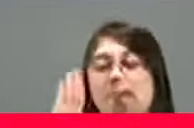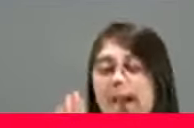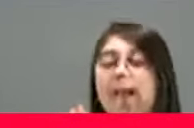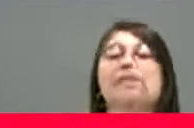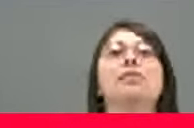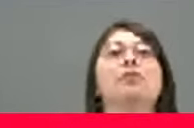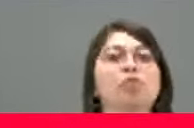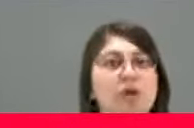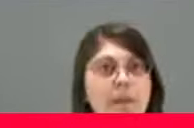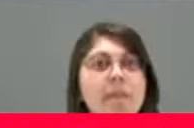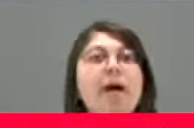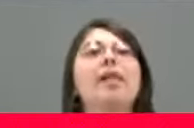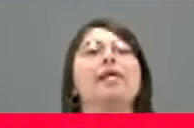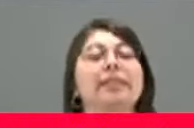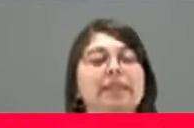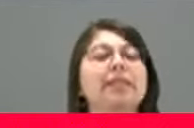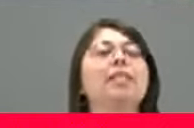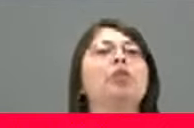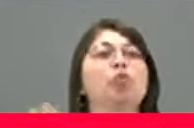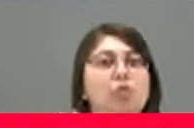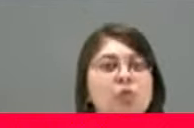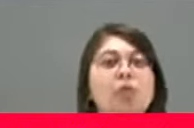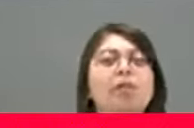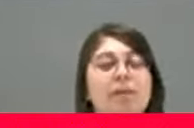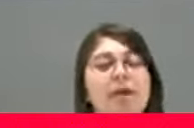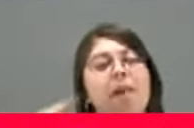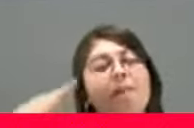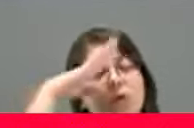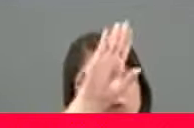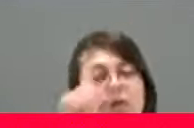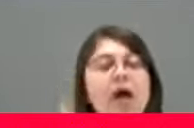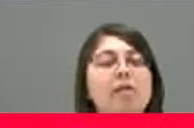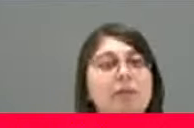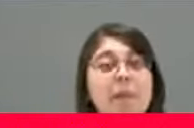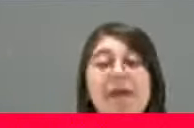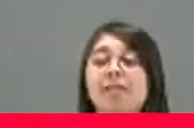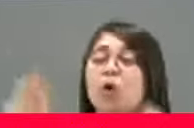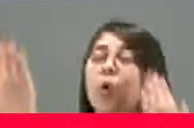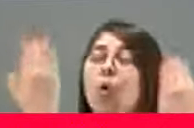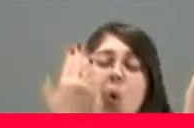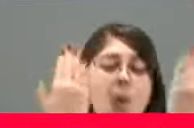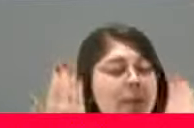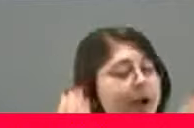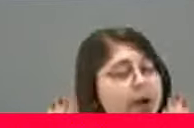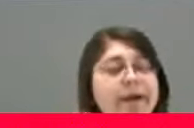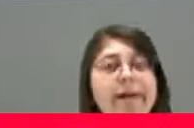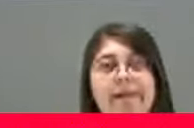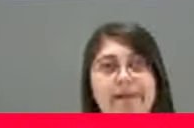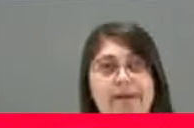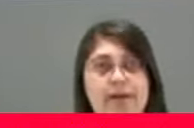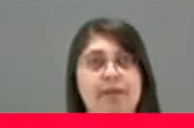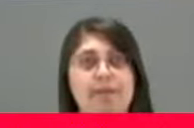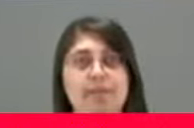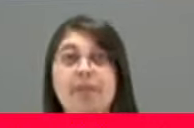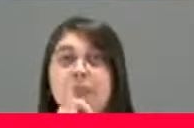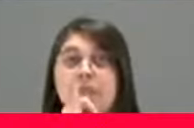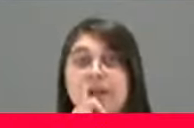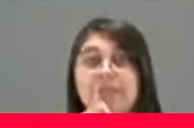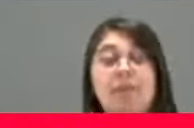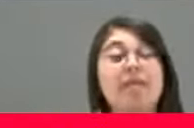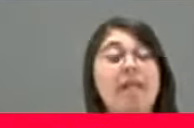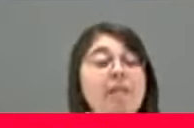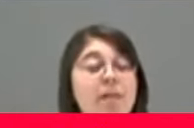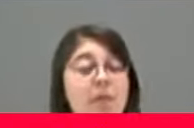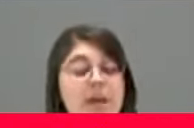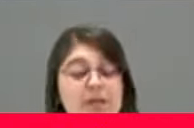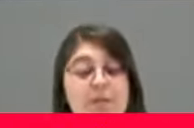de campanha, sim, de Lula. E quando comparam os governos, senador Vanderlan, você vê, até com a